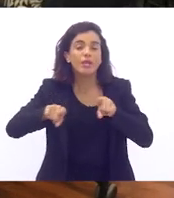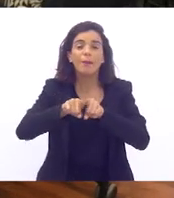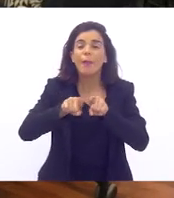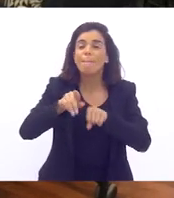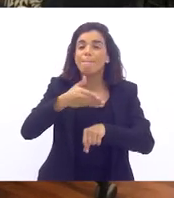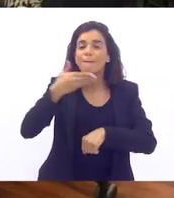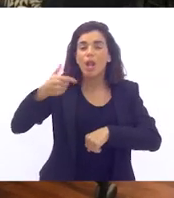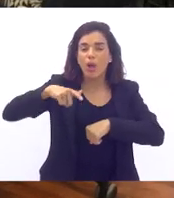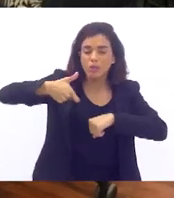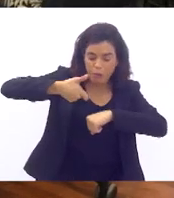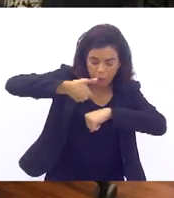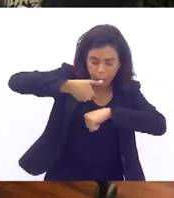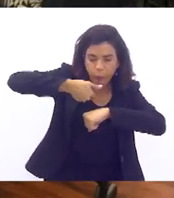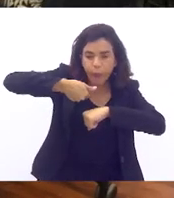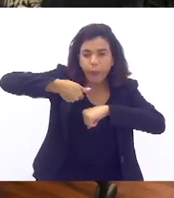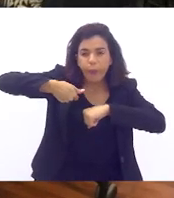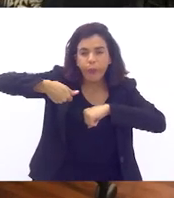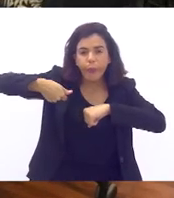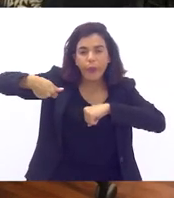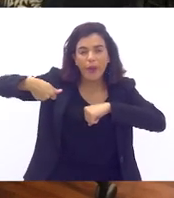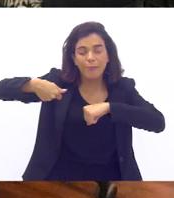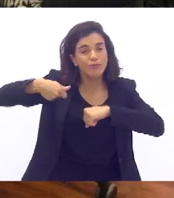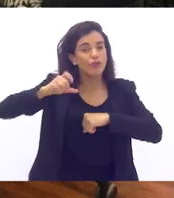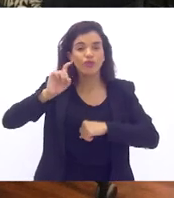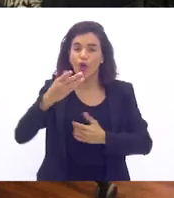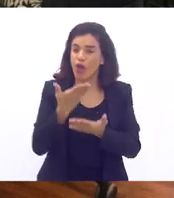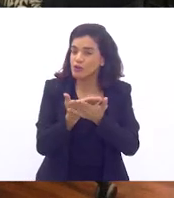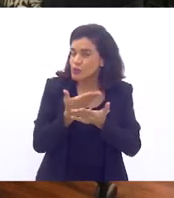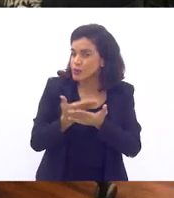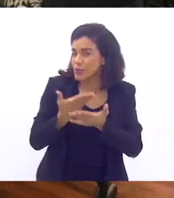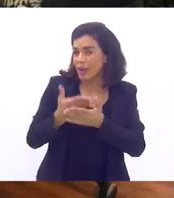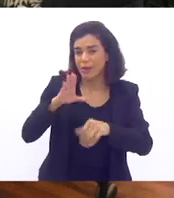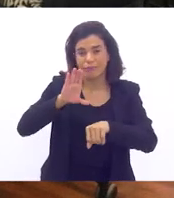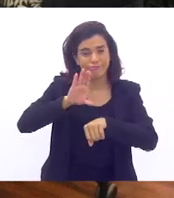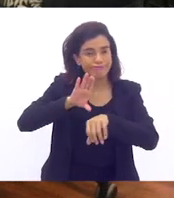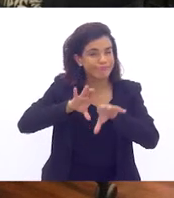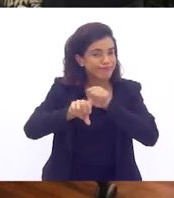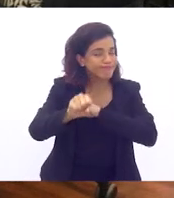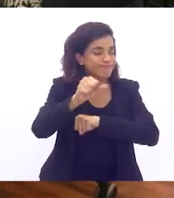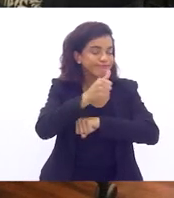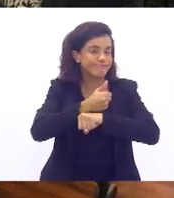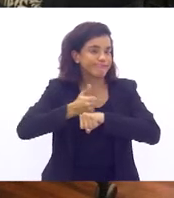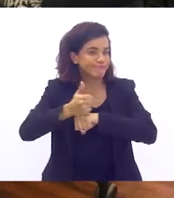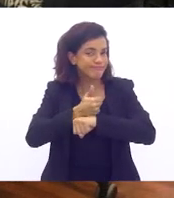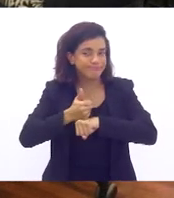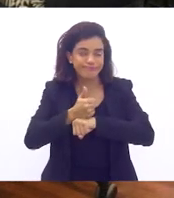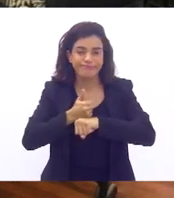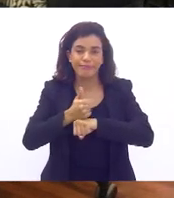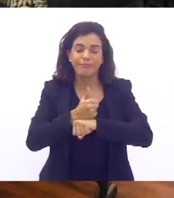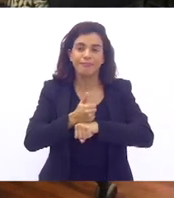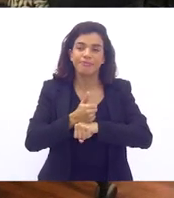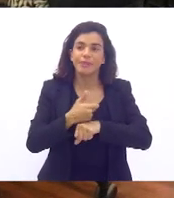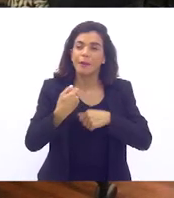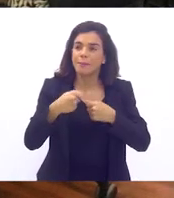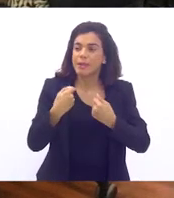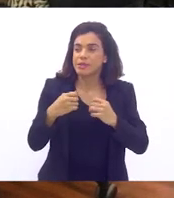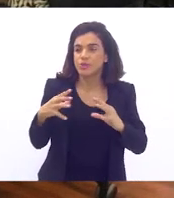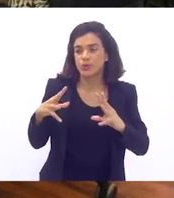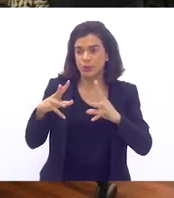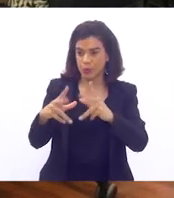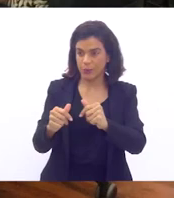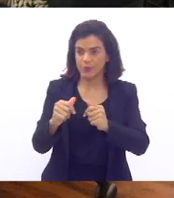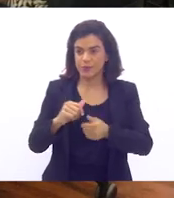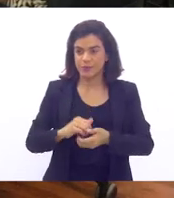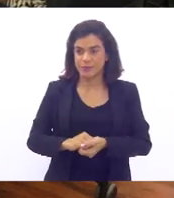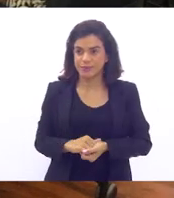e não tem jeito é só capacitando é só ajudando só estando do lado e e a gente vai precisar contar com todos vocês a